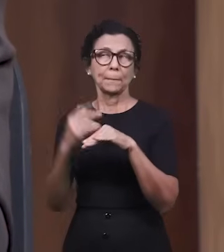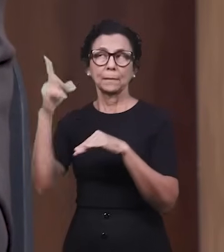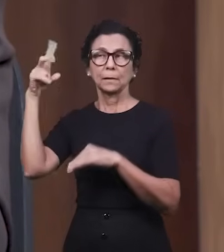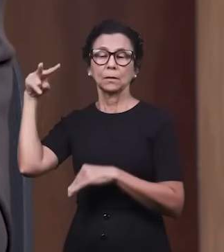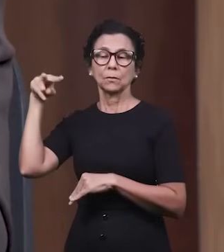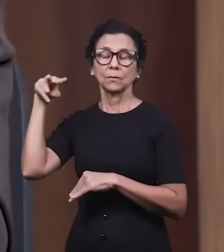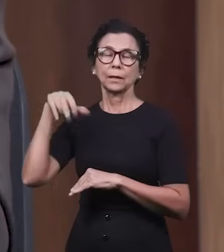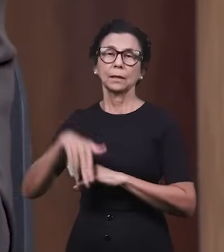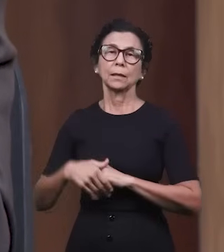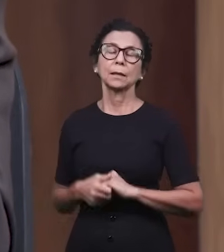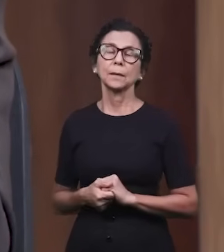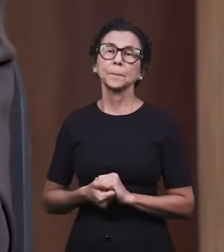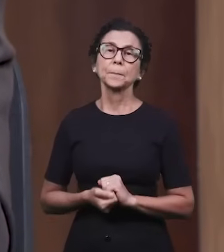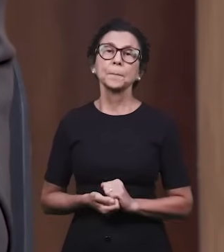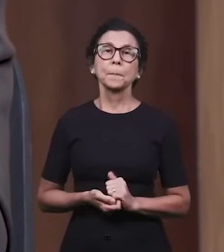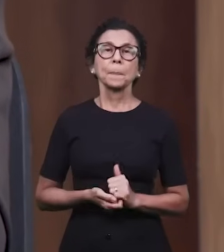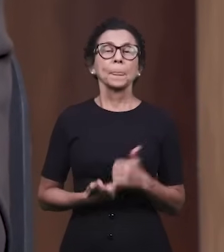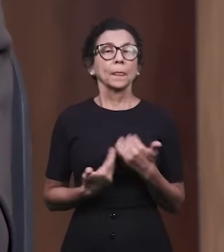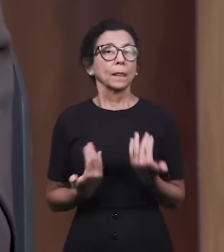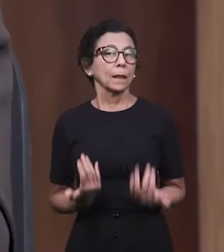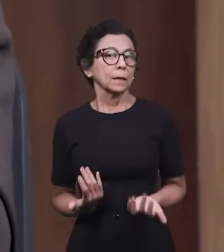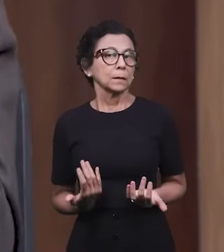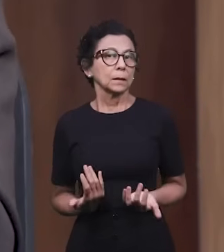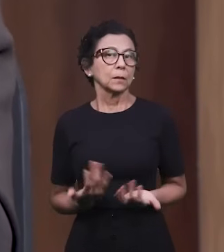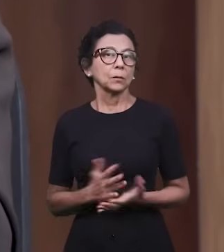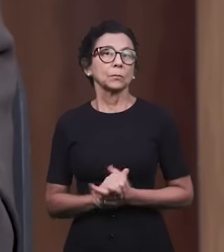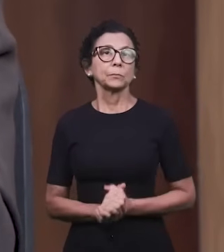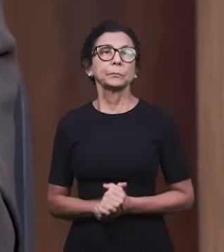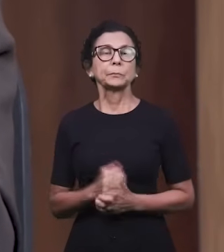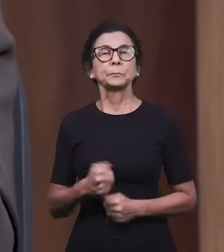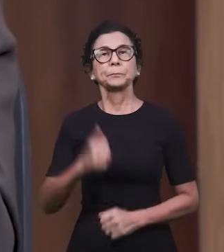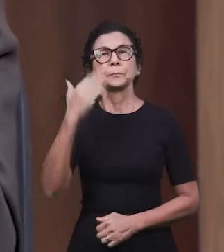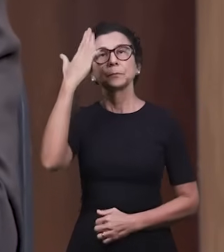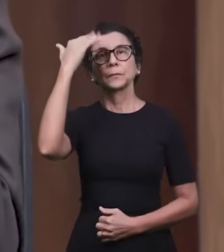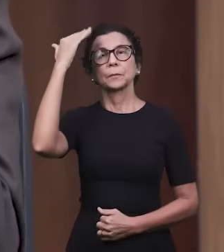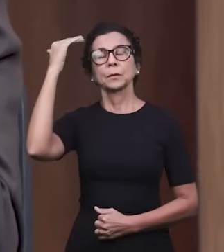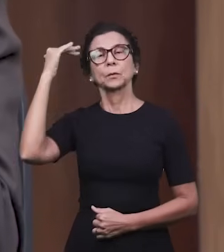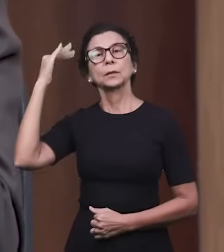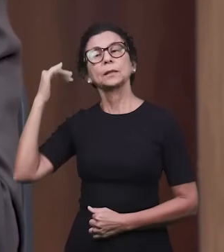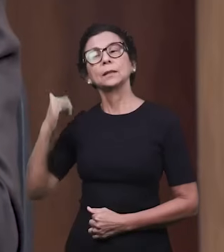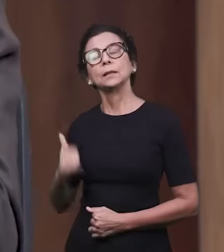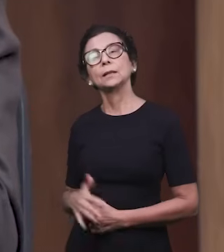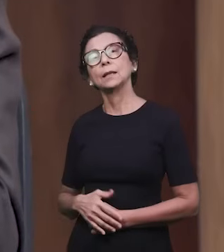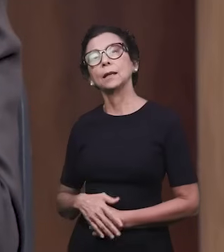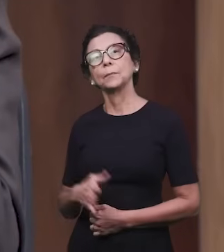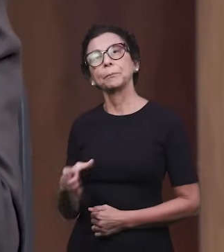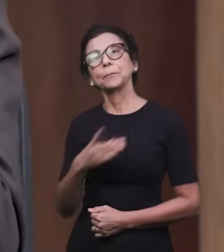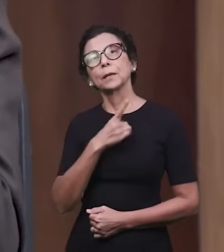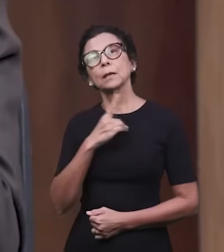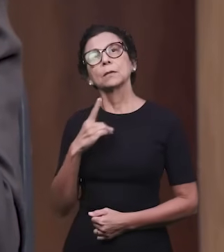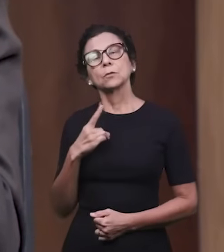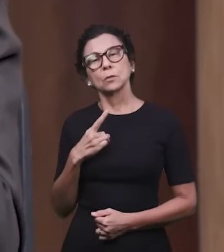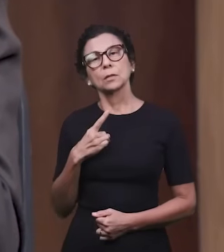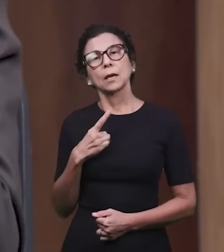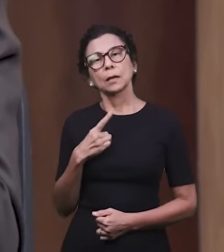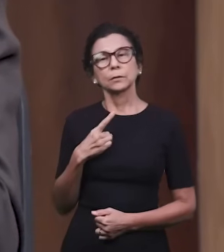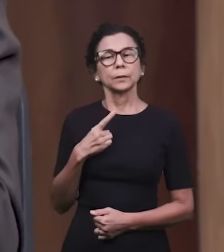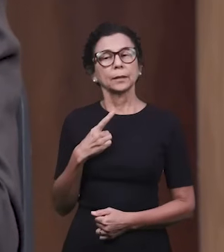Perante o diaconato dele, e, portanto, é muito sábio que ele saiba